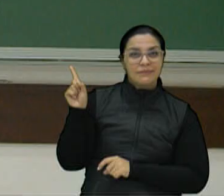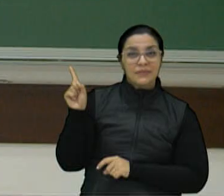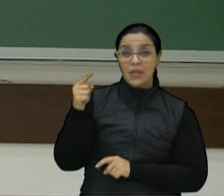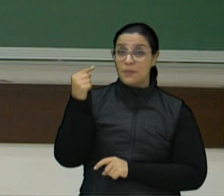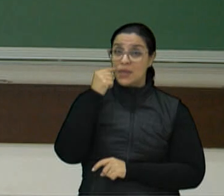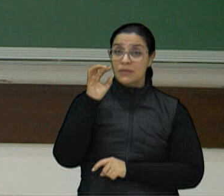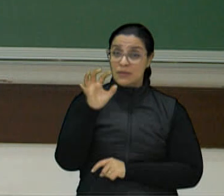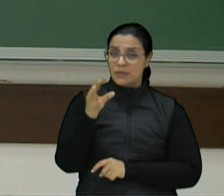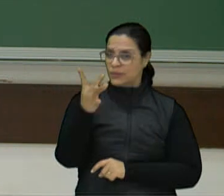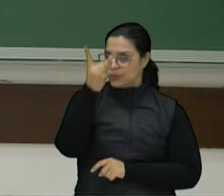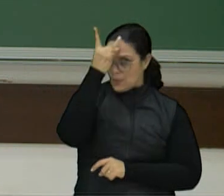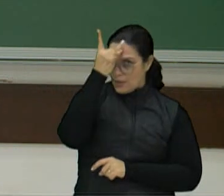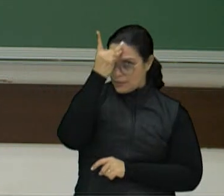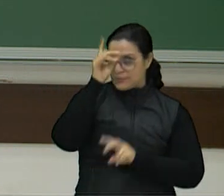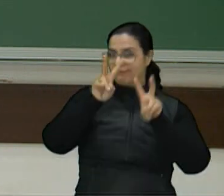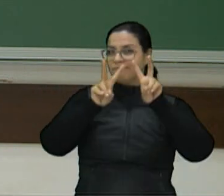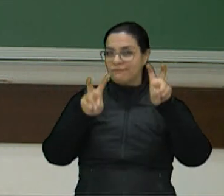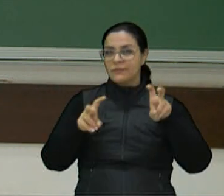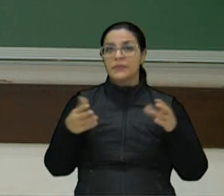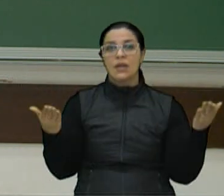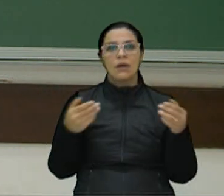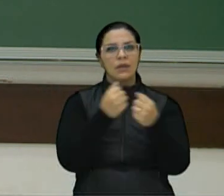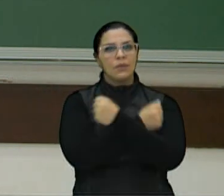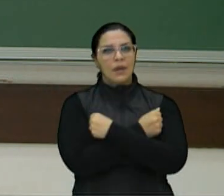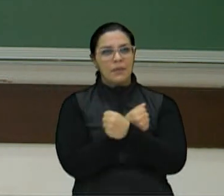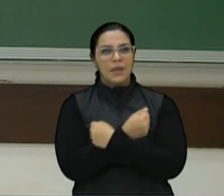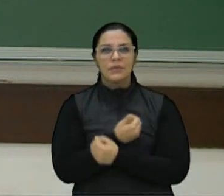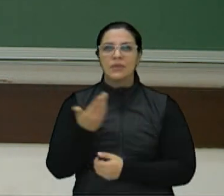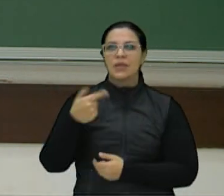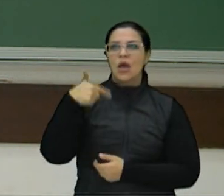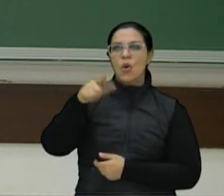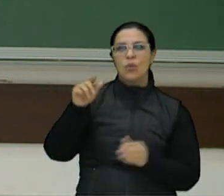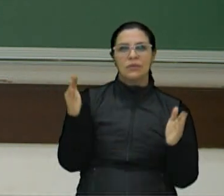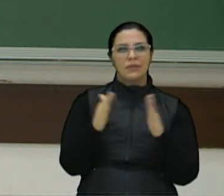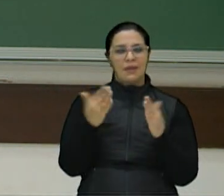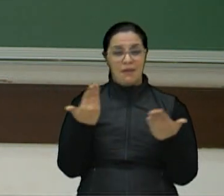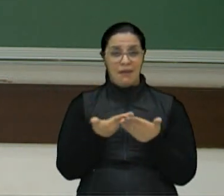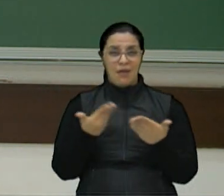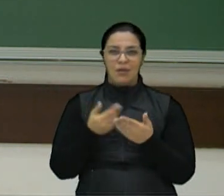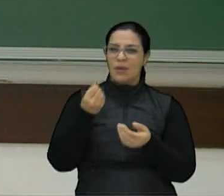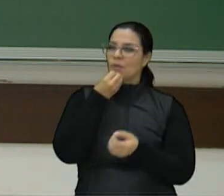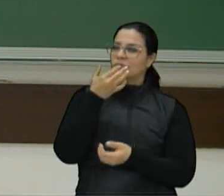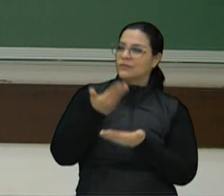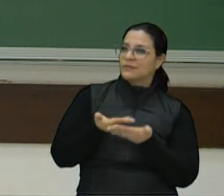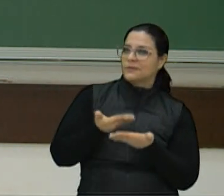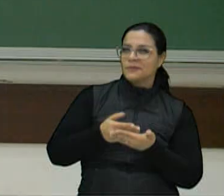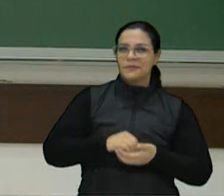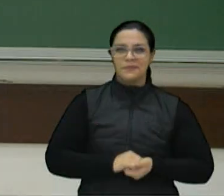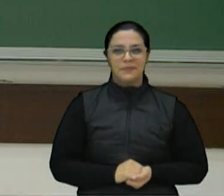Pense nisso, guarde essa ideia. Grande abraço, até a próxima aula, bons estudos!